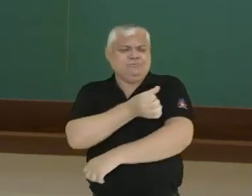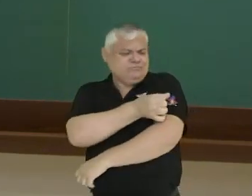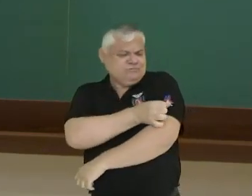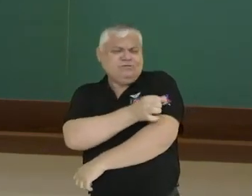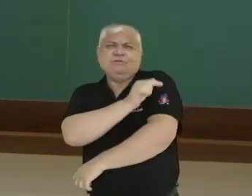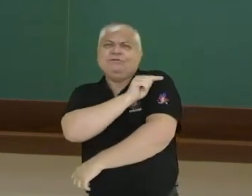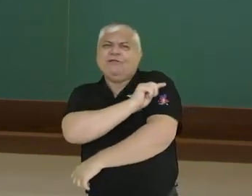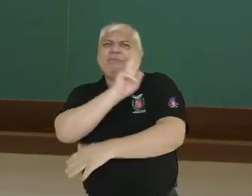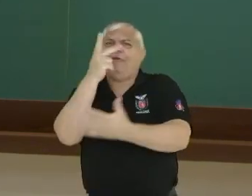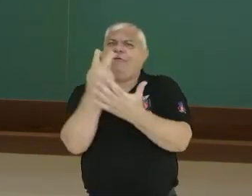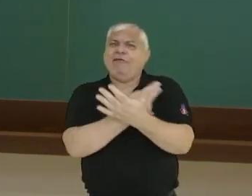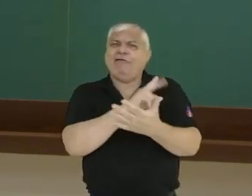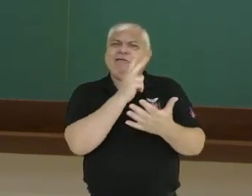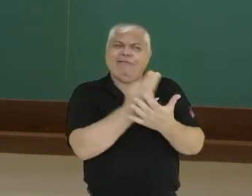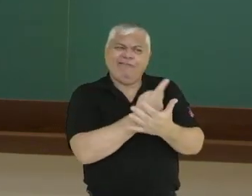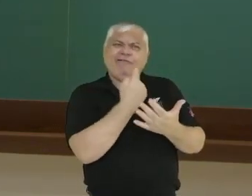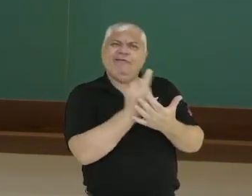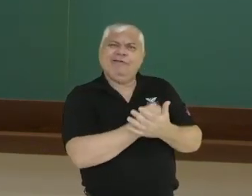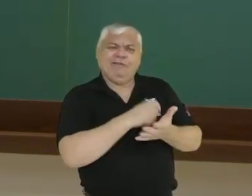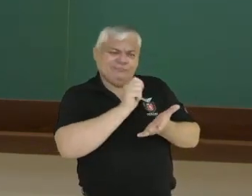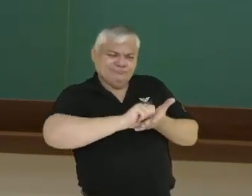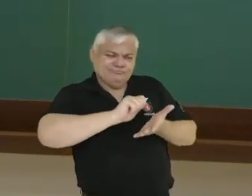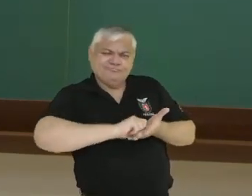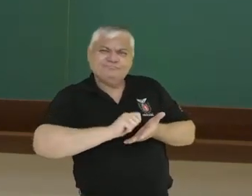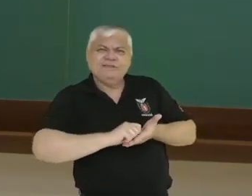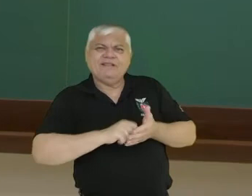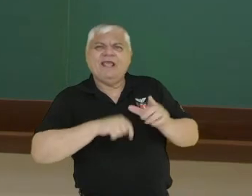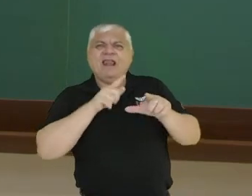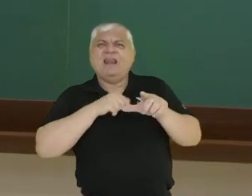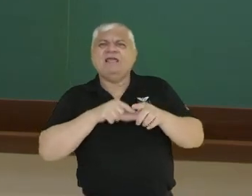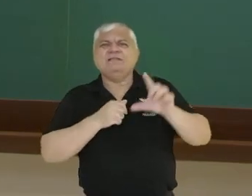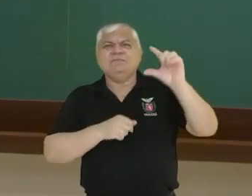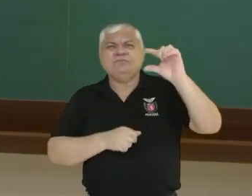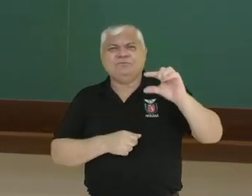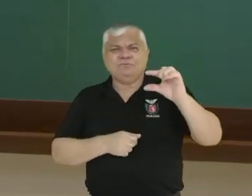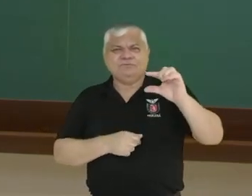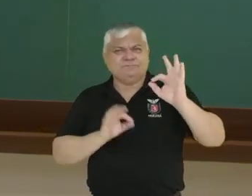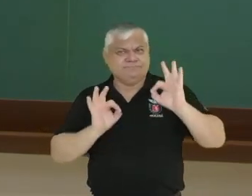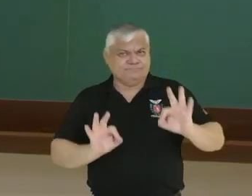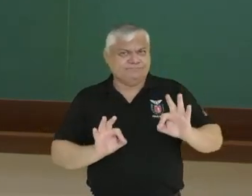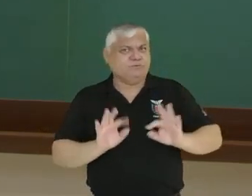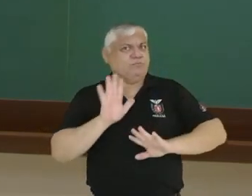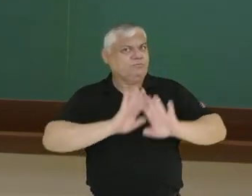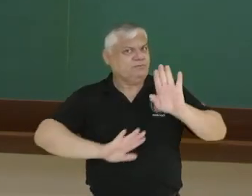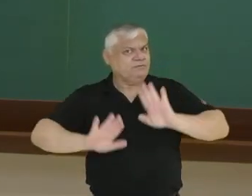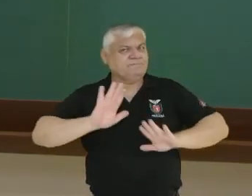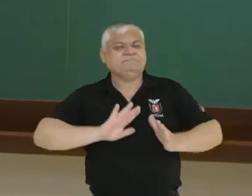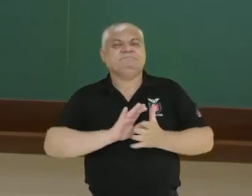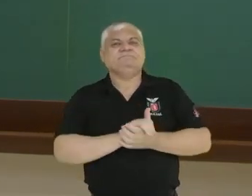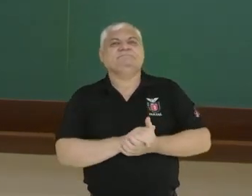ano, às vezes acabam errando e escrevendo com minúscula o seu próprio nome, certo? Cuidado.